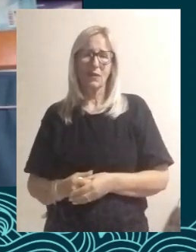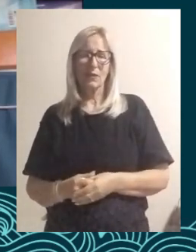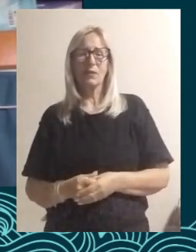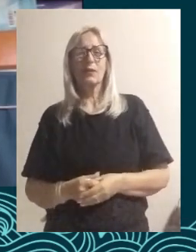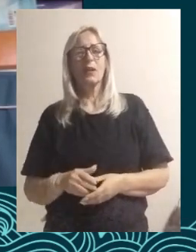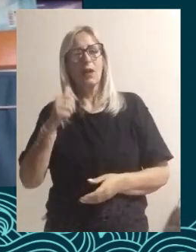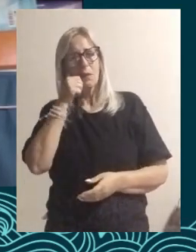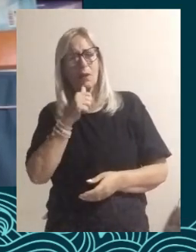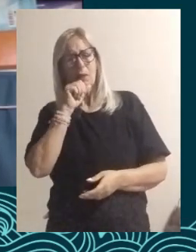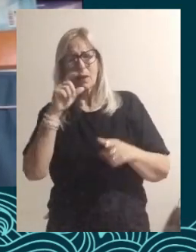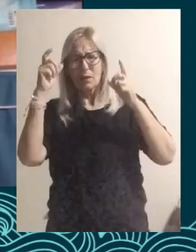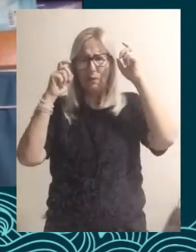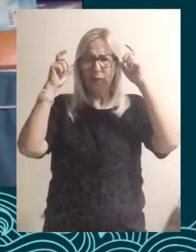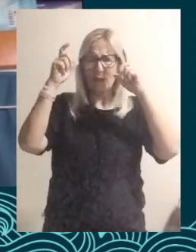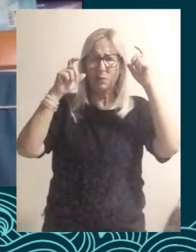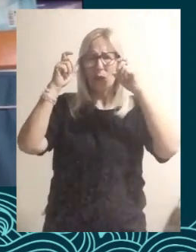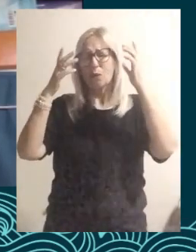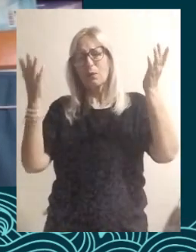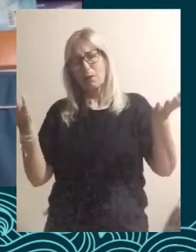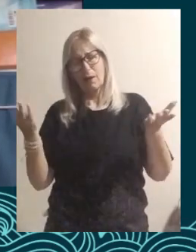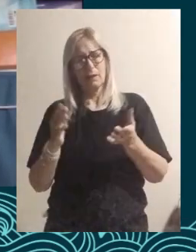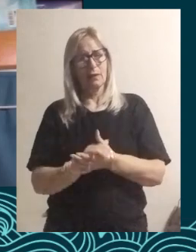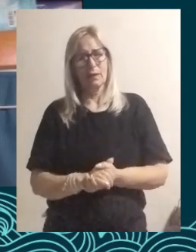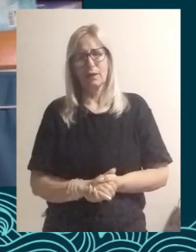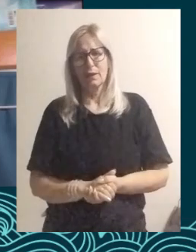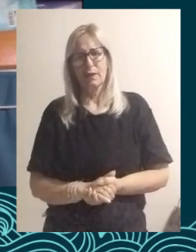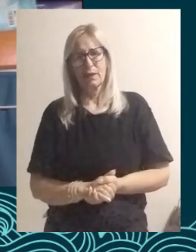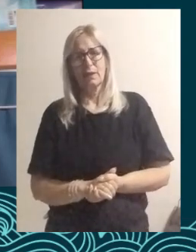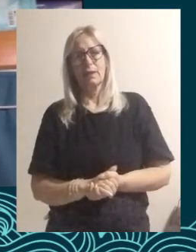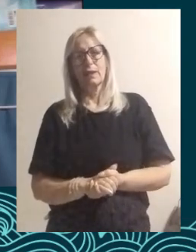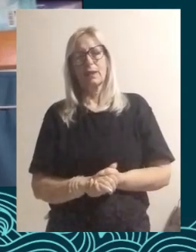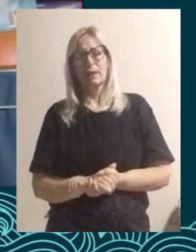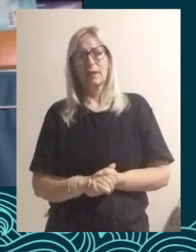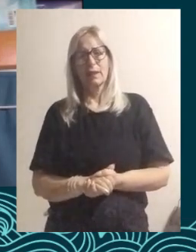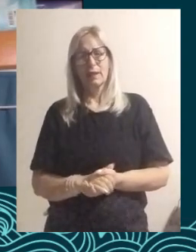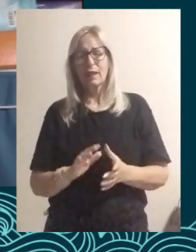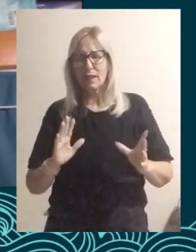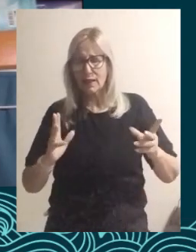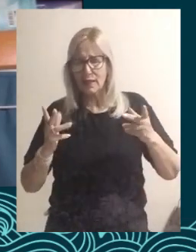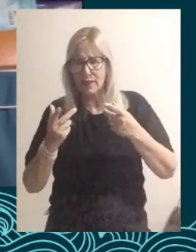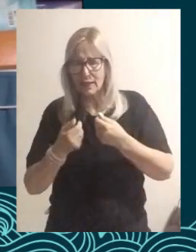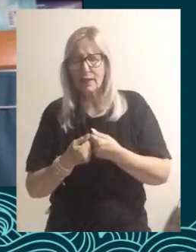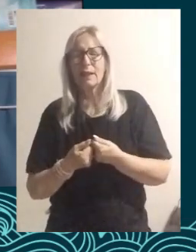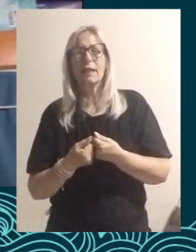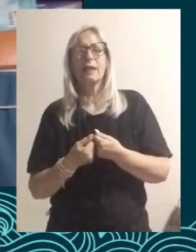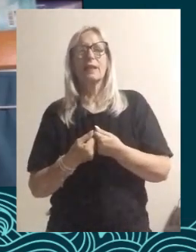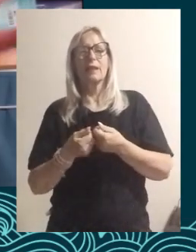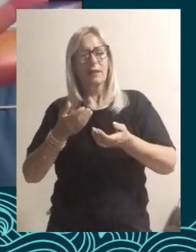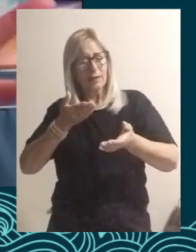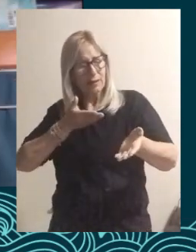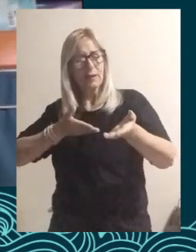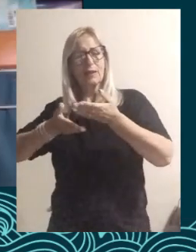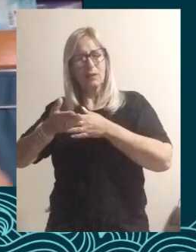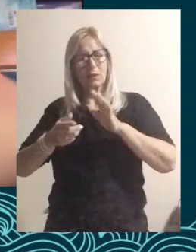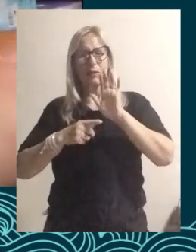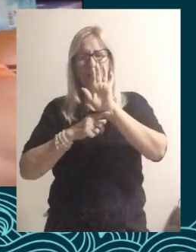estar longe. E, e acho que é importante a gente, se ninguém ajudar a gente, pelo menos entre nós,